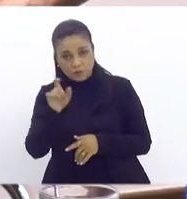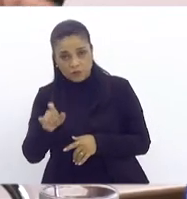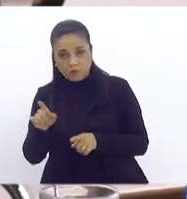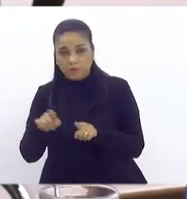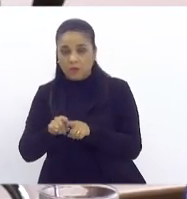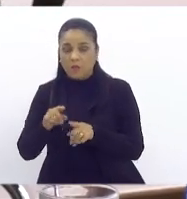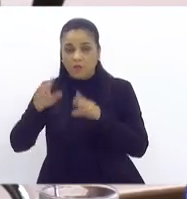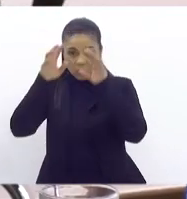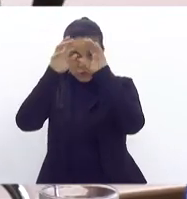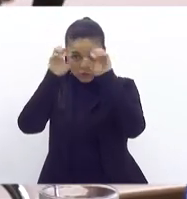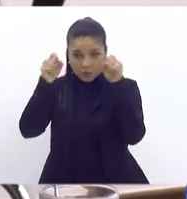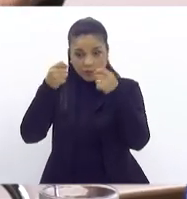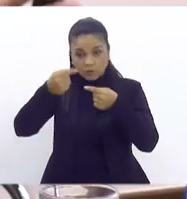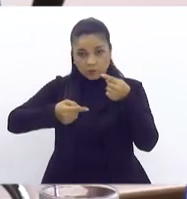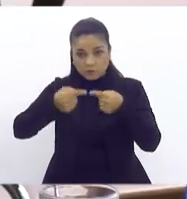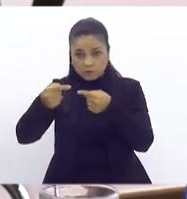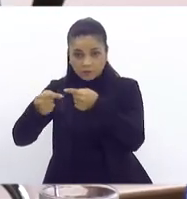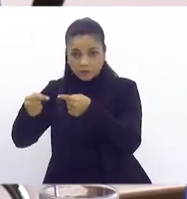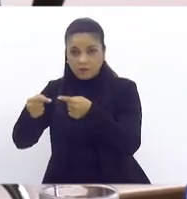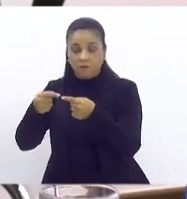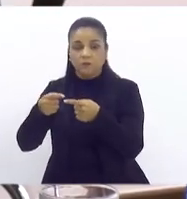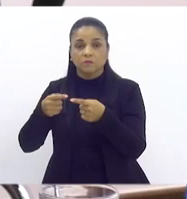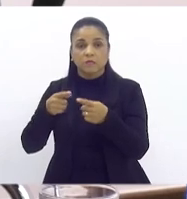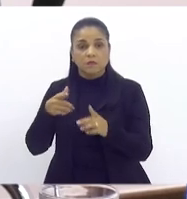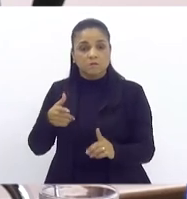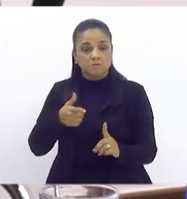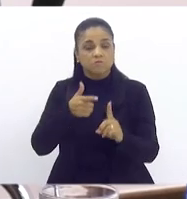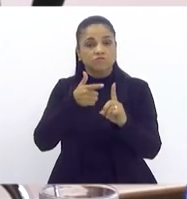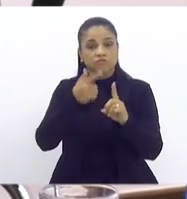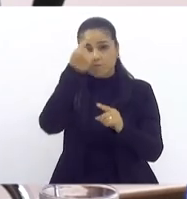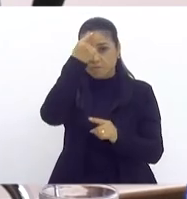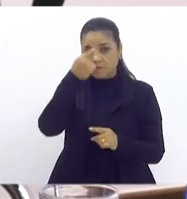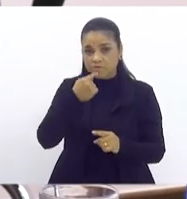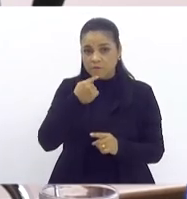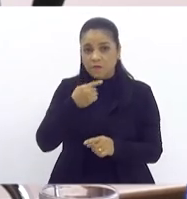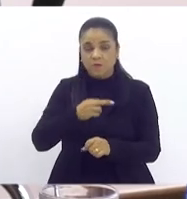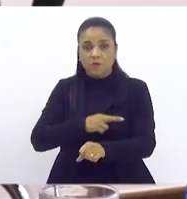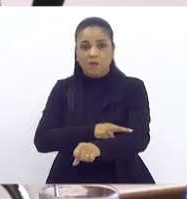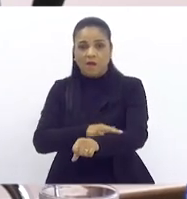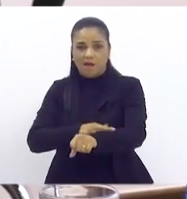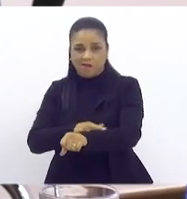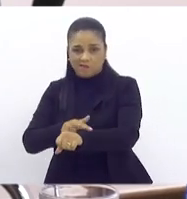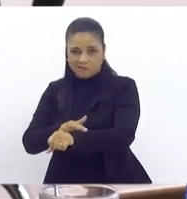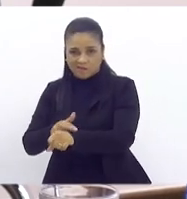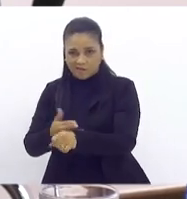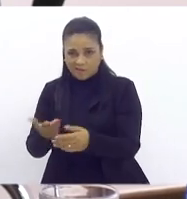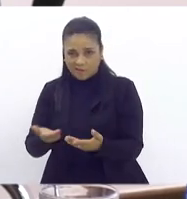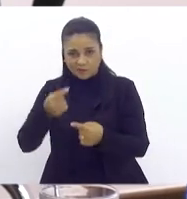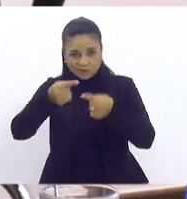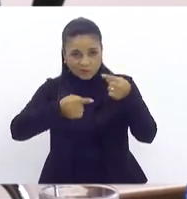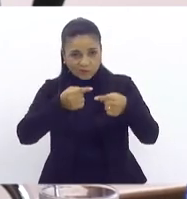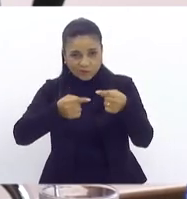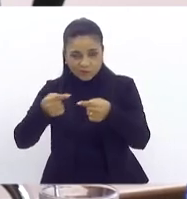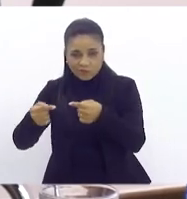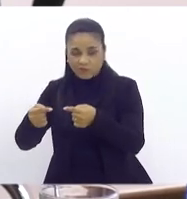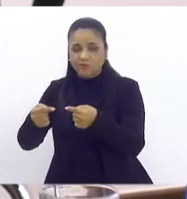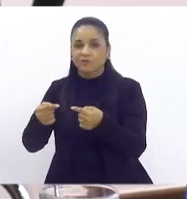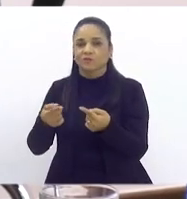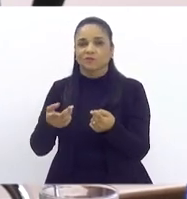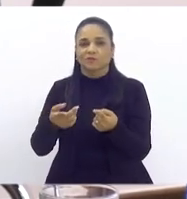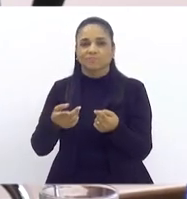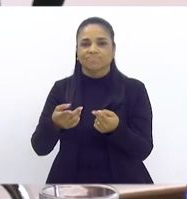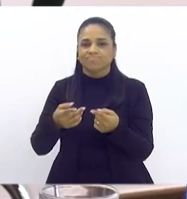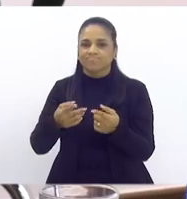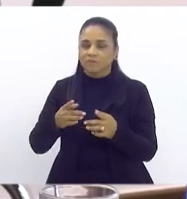debatendo a questão do do da abordagem por perfilamento racial então isso tá uma discussão muito